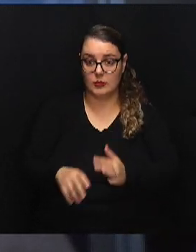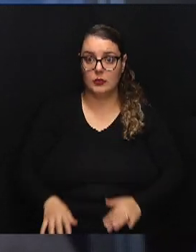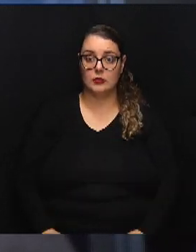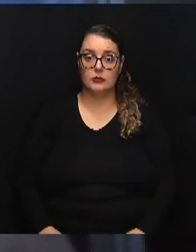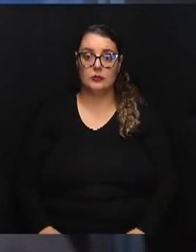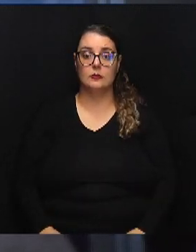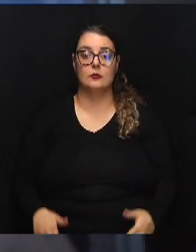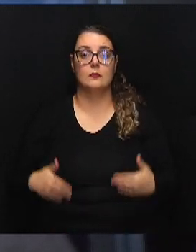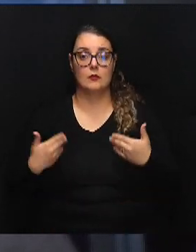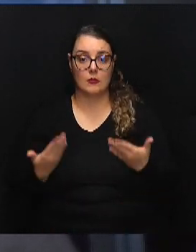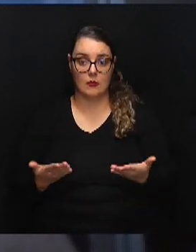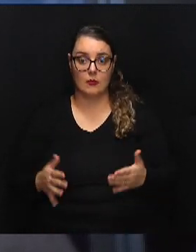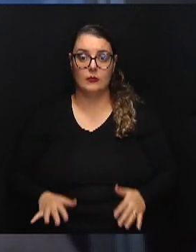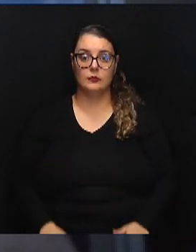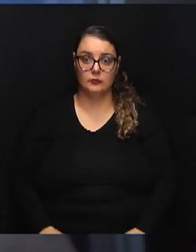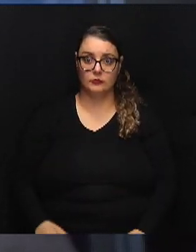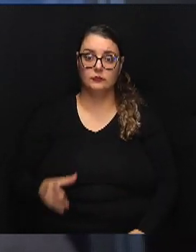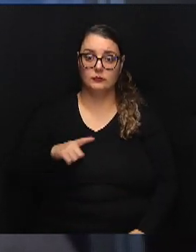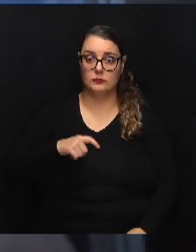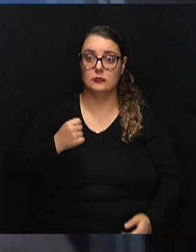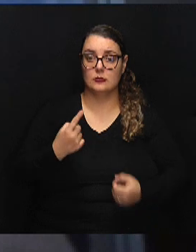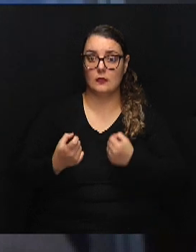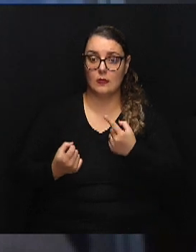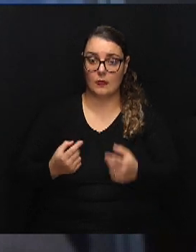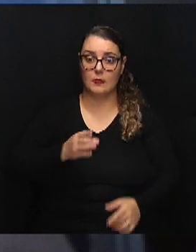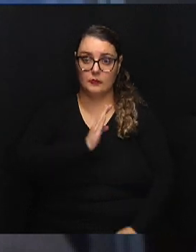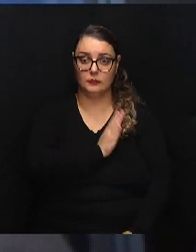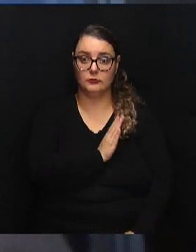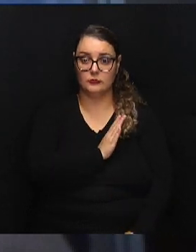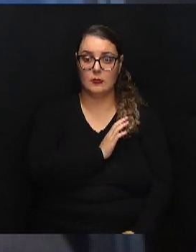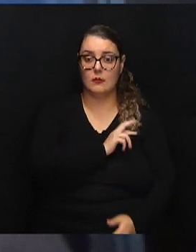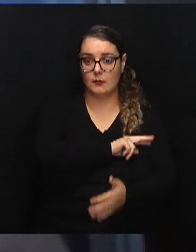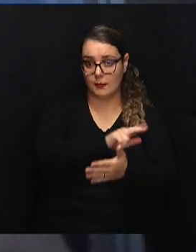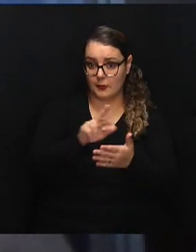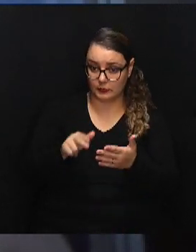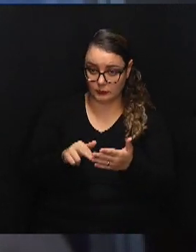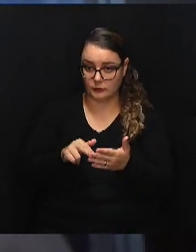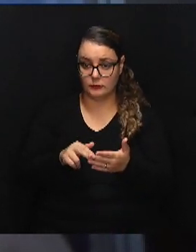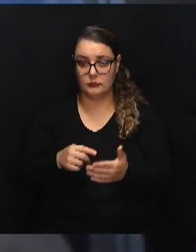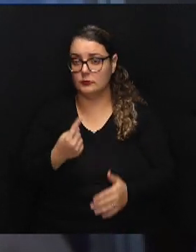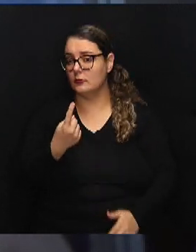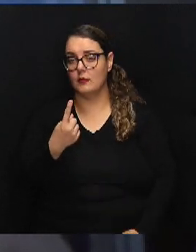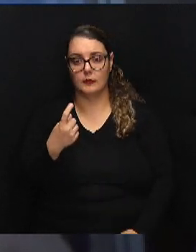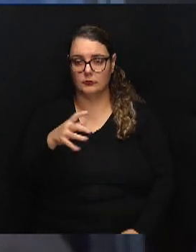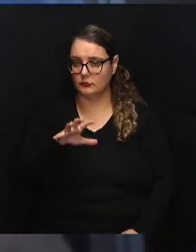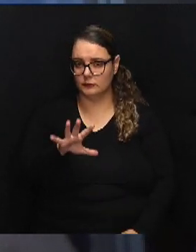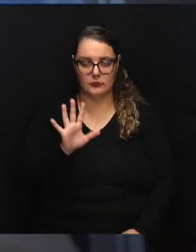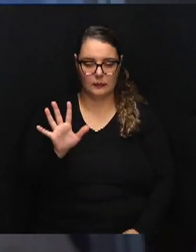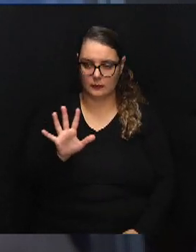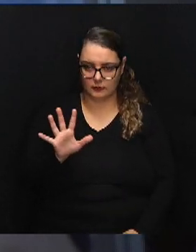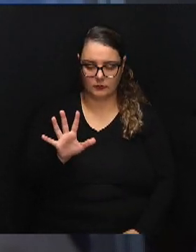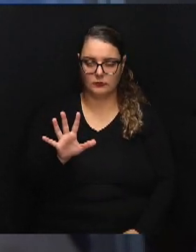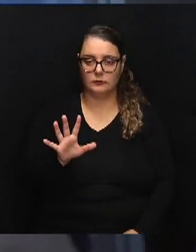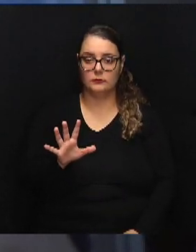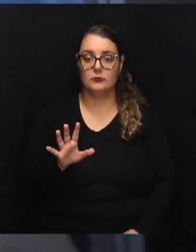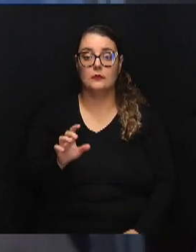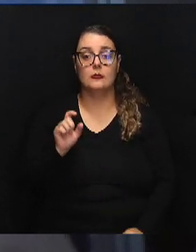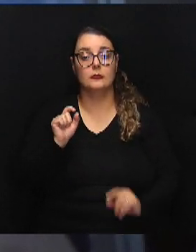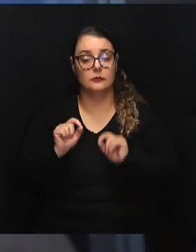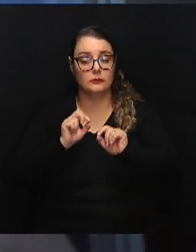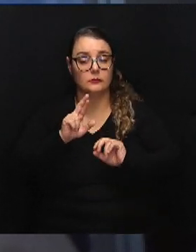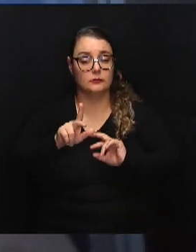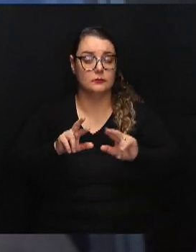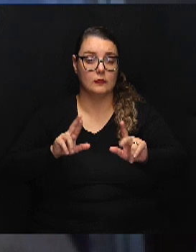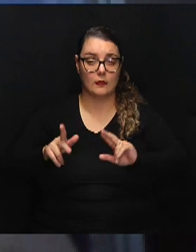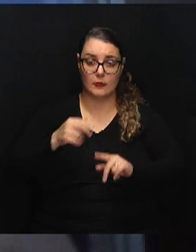ele vai, porque nós temos alguns tipos de infarto também, tá, o infarto não é um tipo único, né, mas o que vai